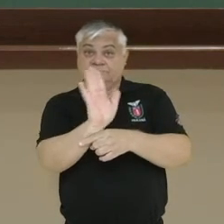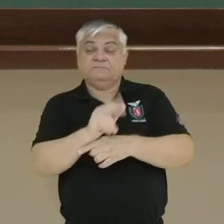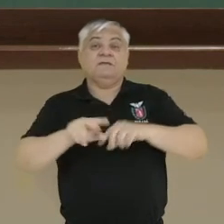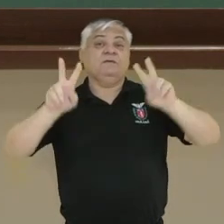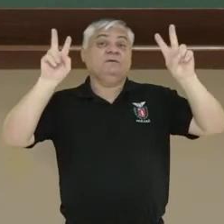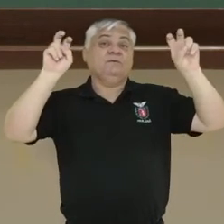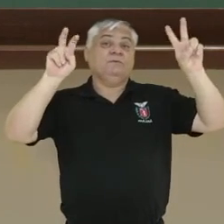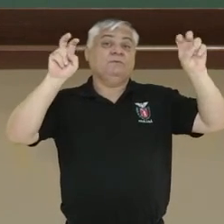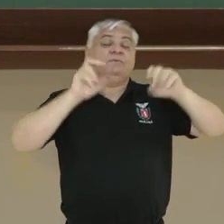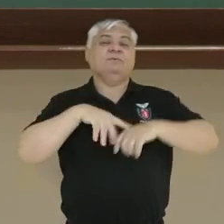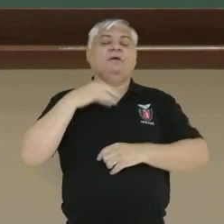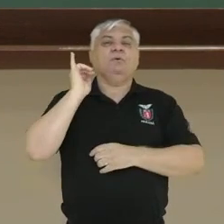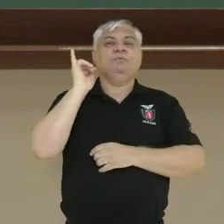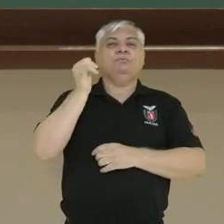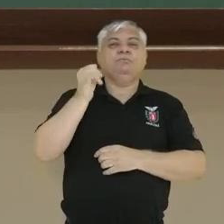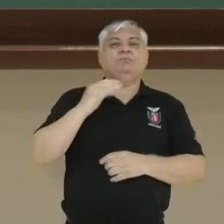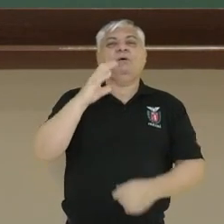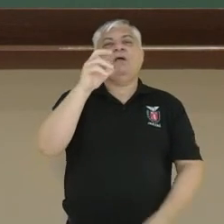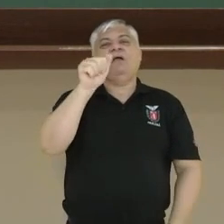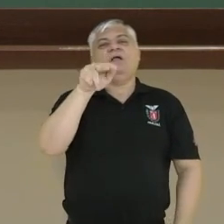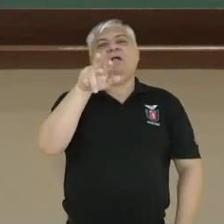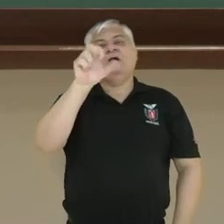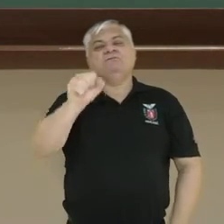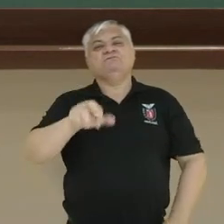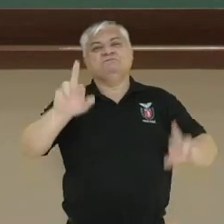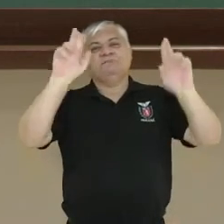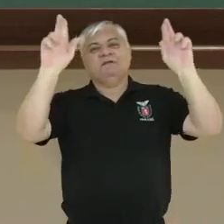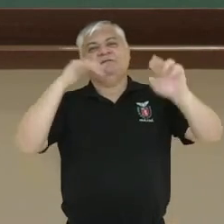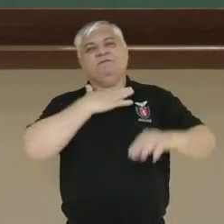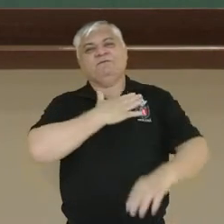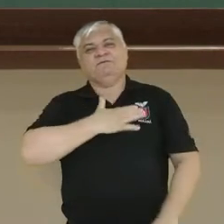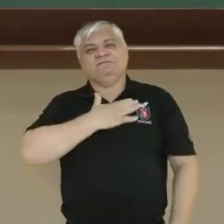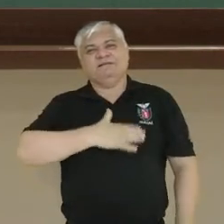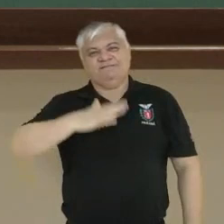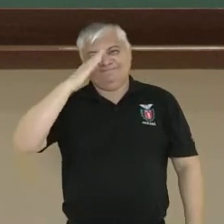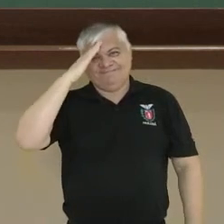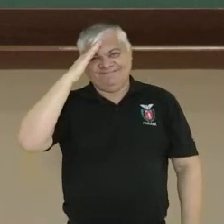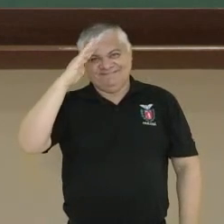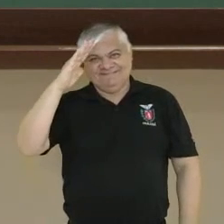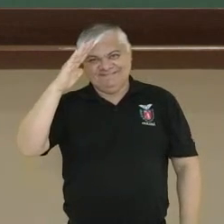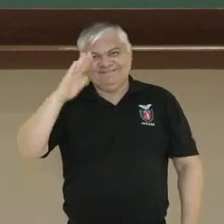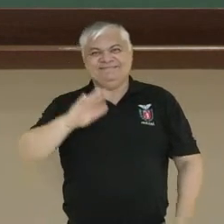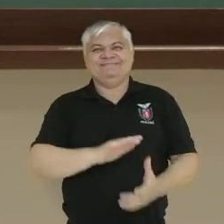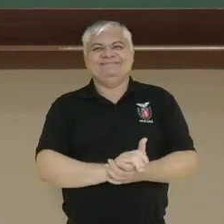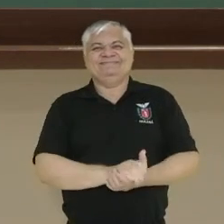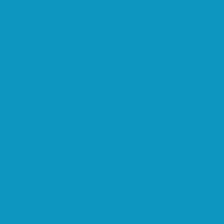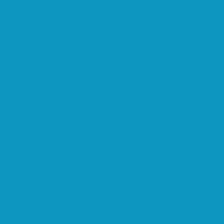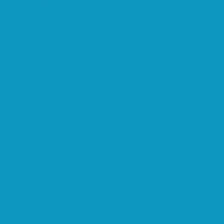falamos sobre contação de causo. Espero que vocês tenham gostado. Até breve.